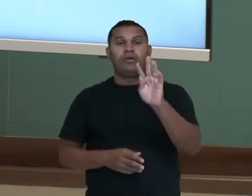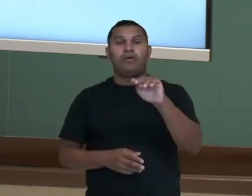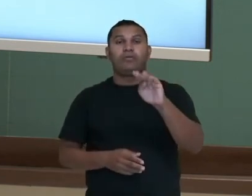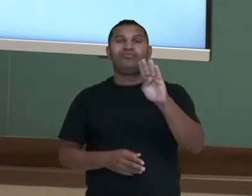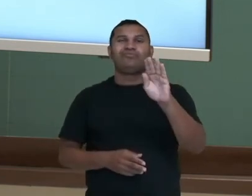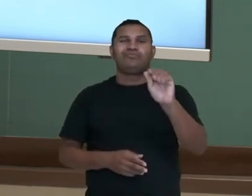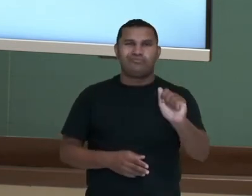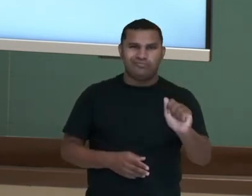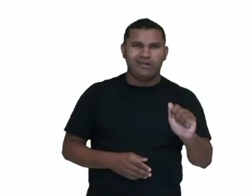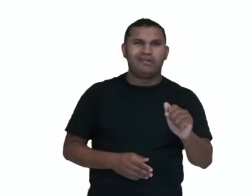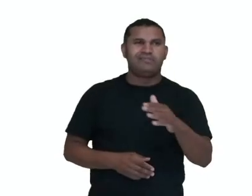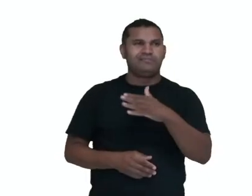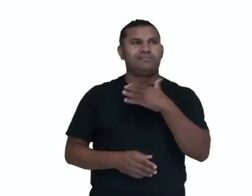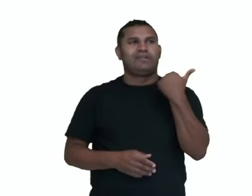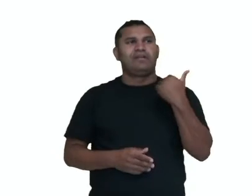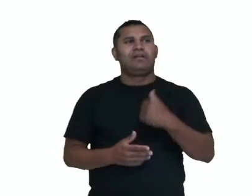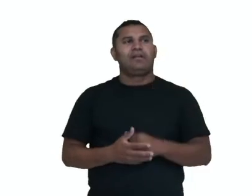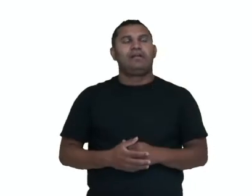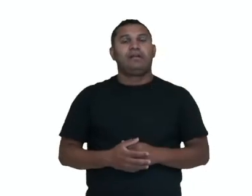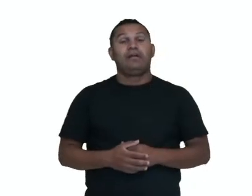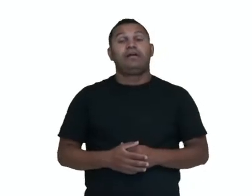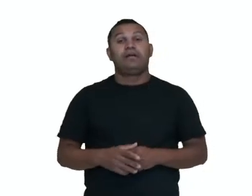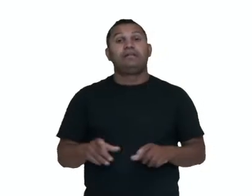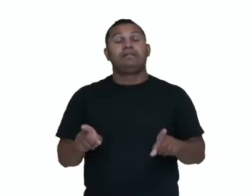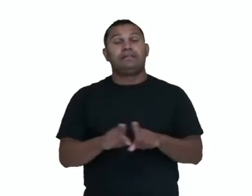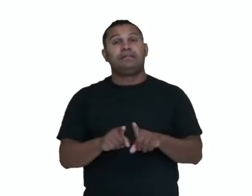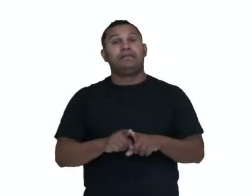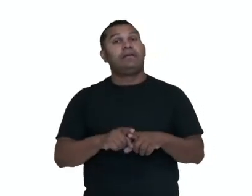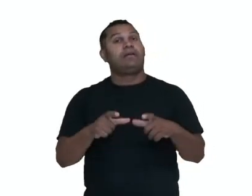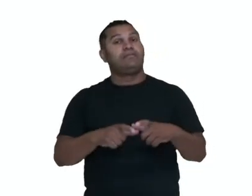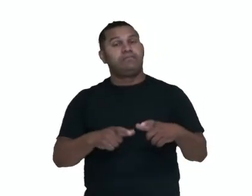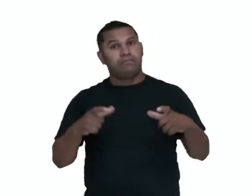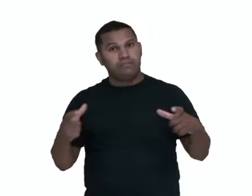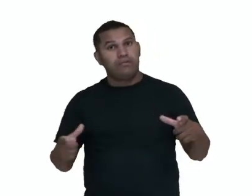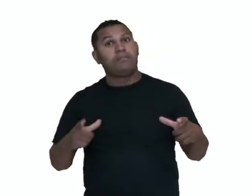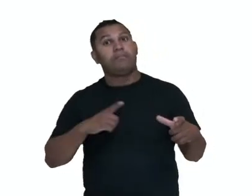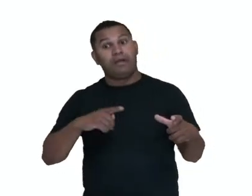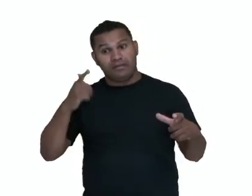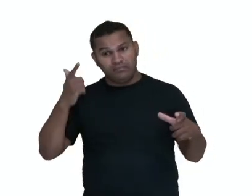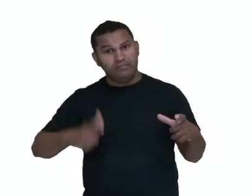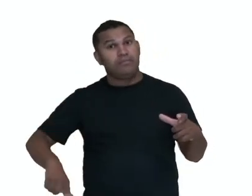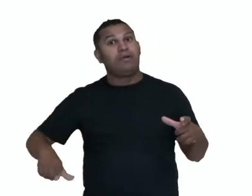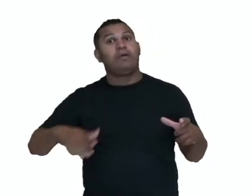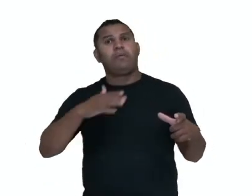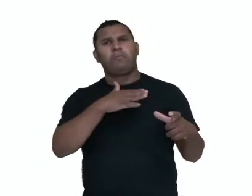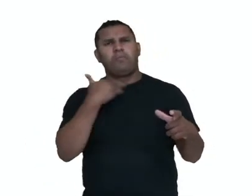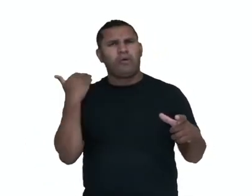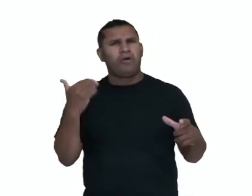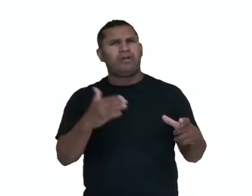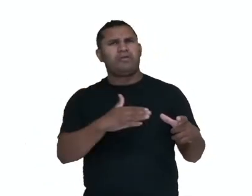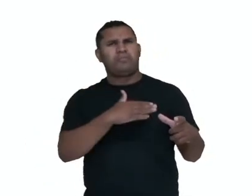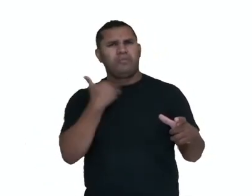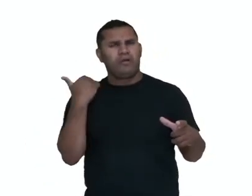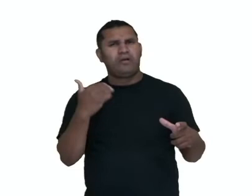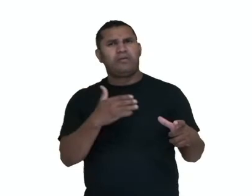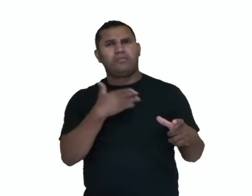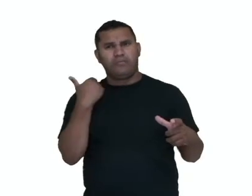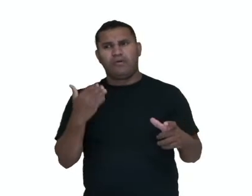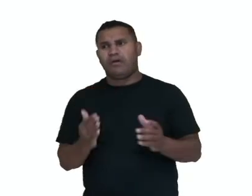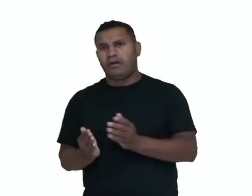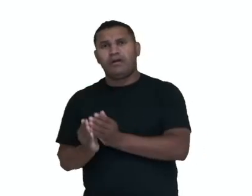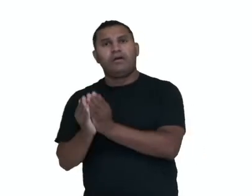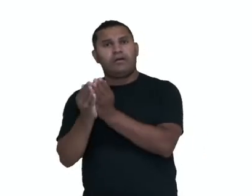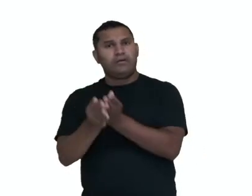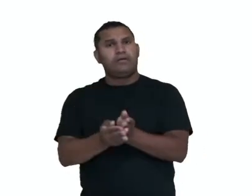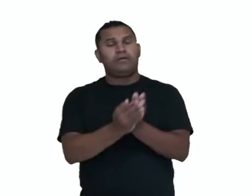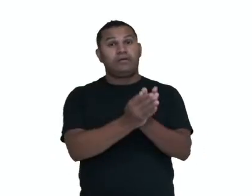daí o nome dos navios, né? E mesmo assim, os lucros, mesmo com essa mortalidade muito alta, 50%, né,